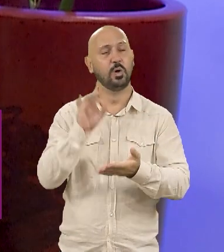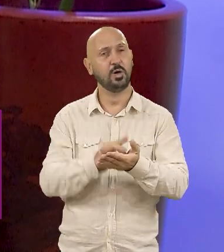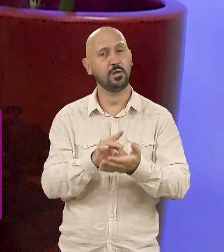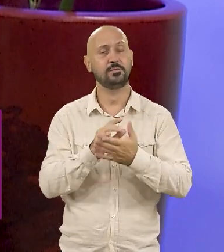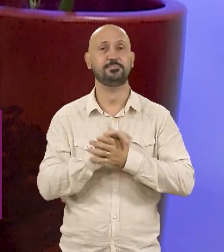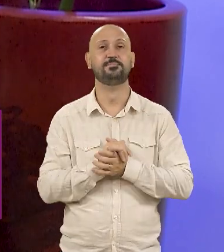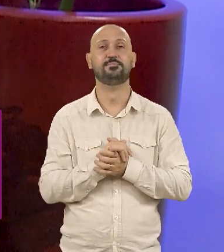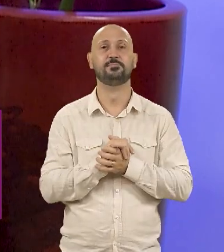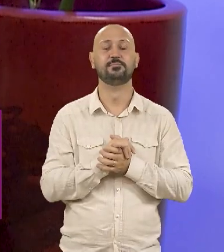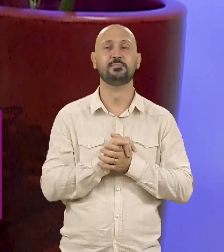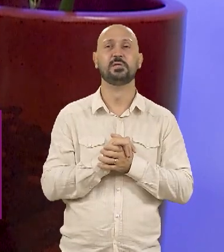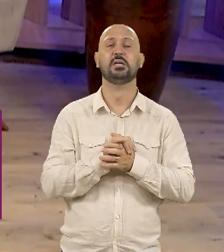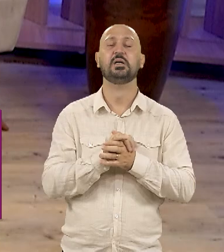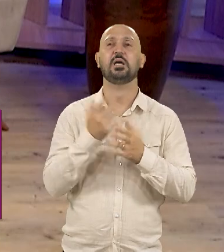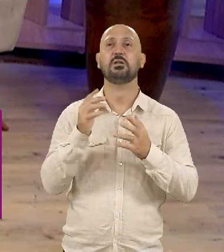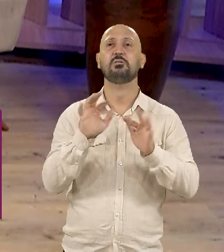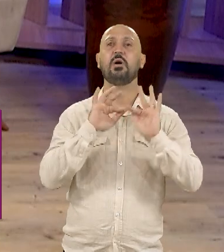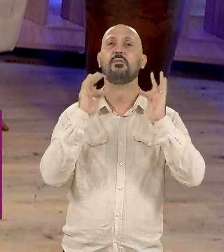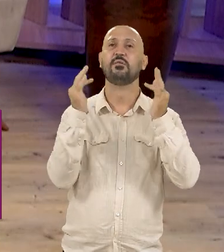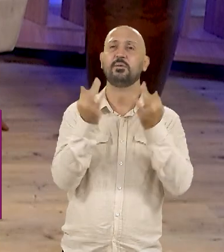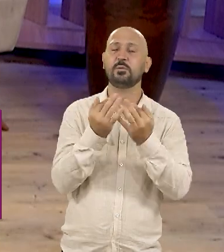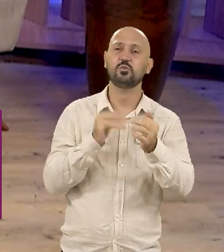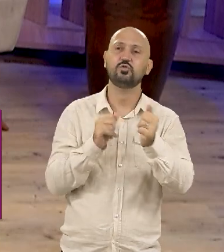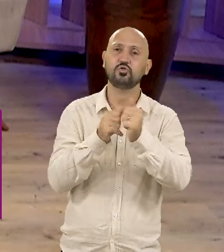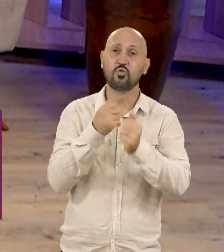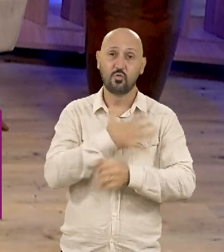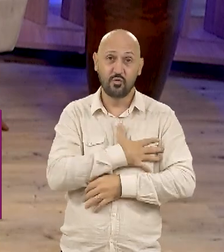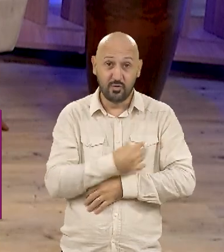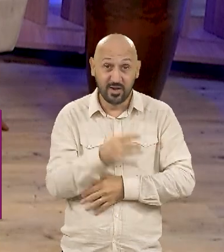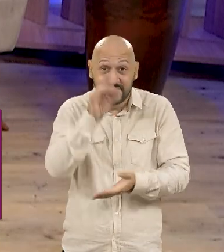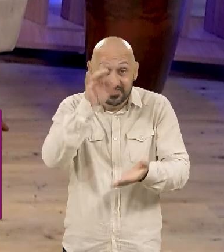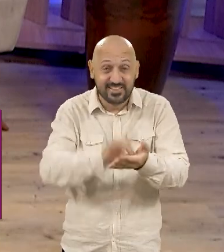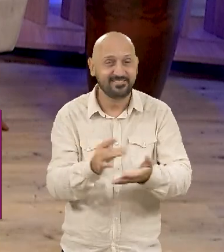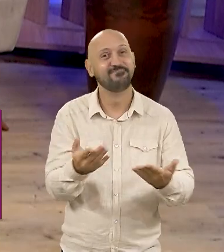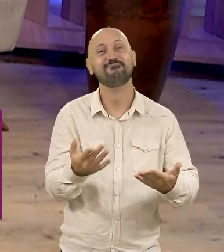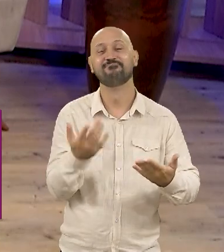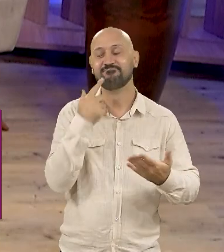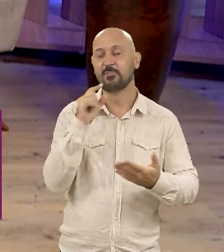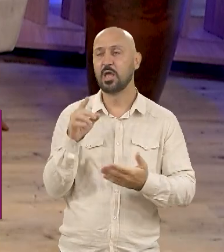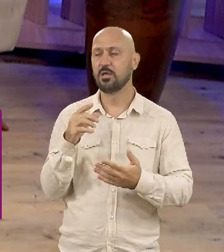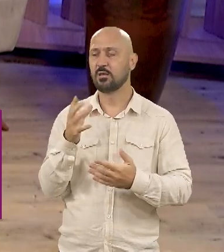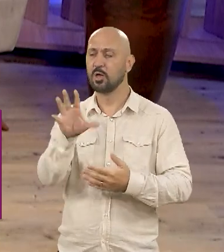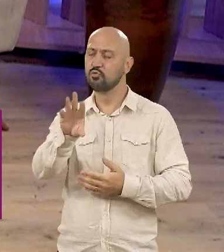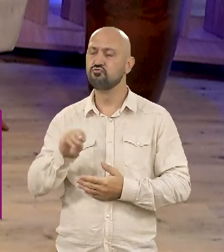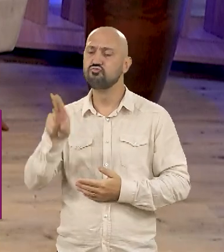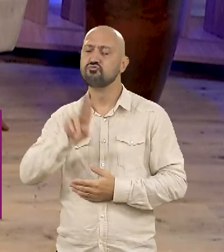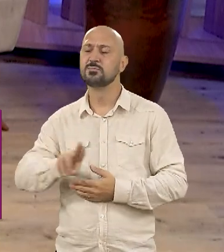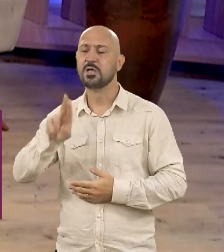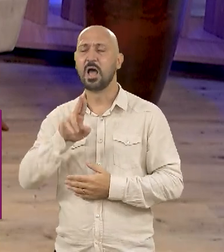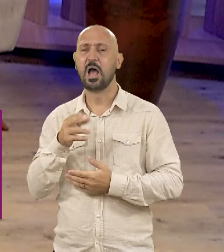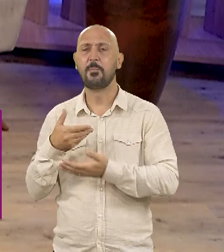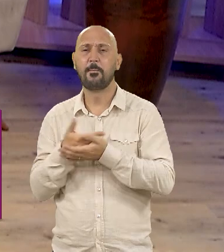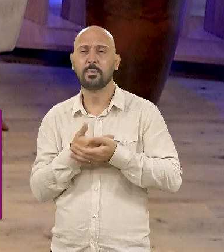de verdade, né, e não com bonecas. E talvez a rede social esteja espelhando isso pra gente, né, de que você